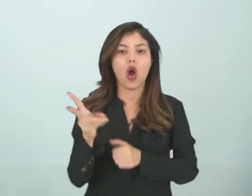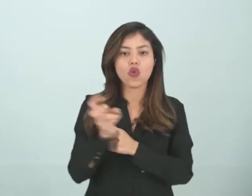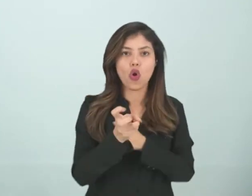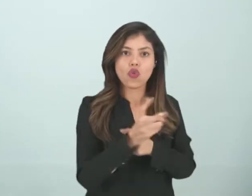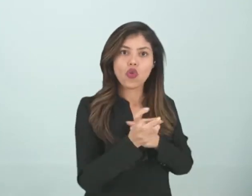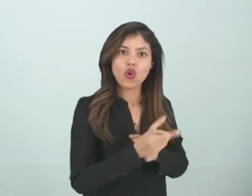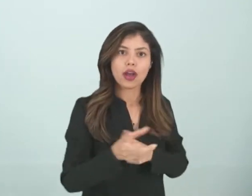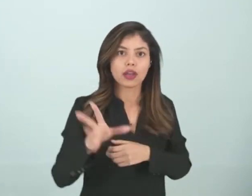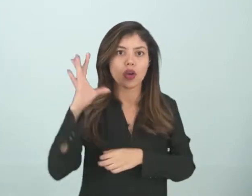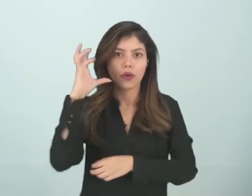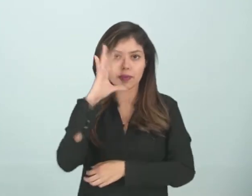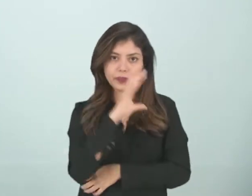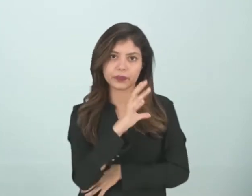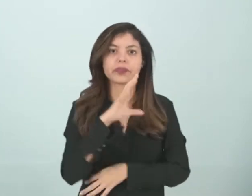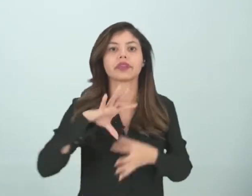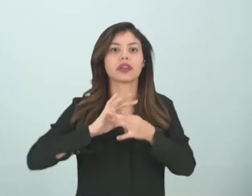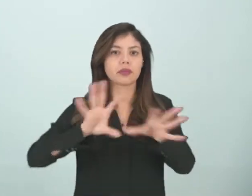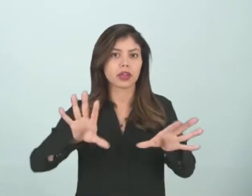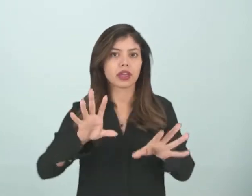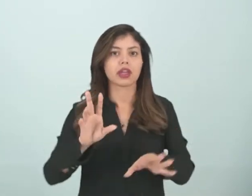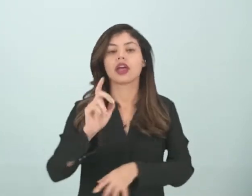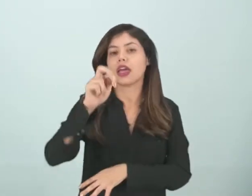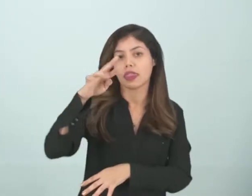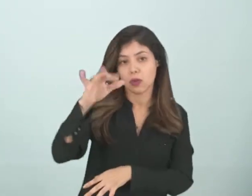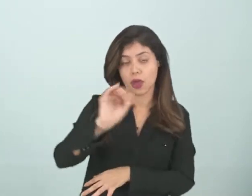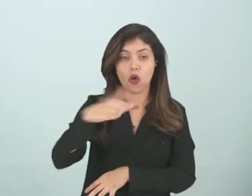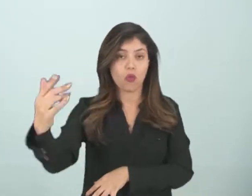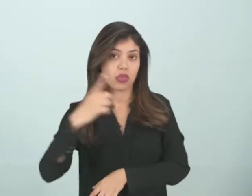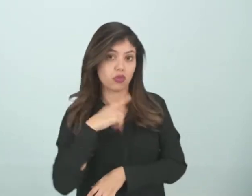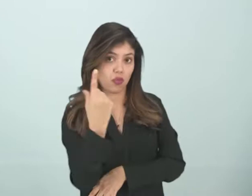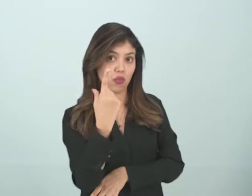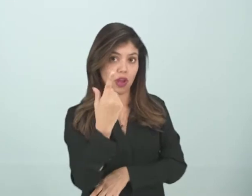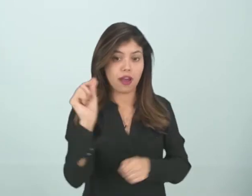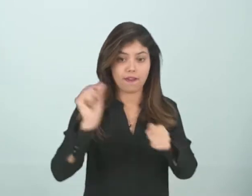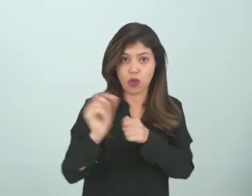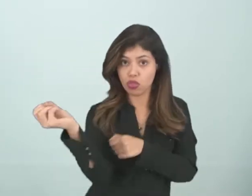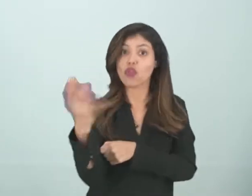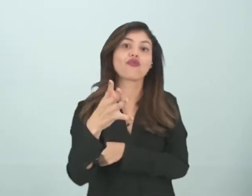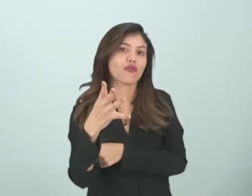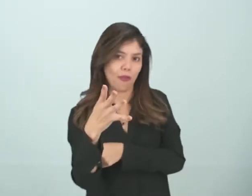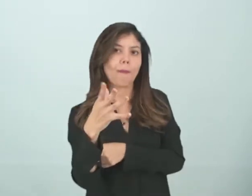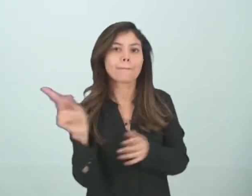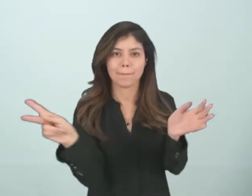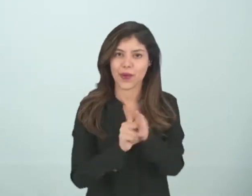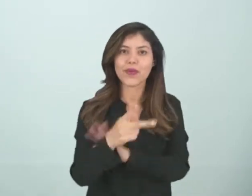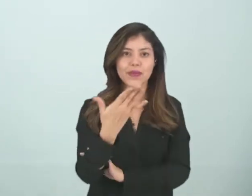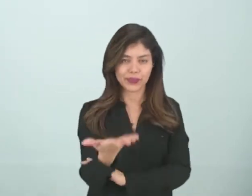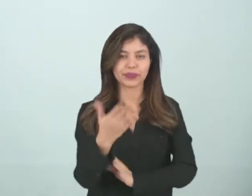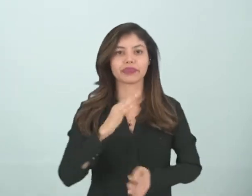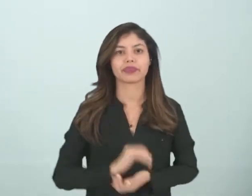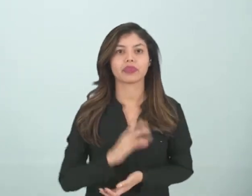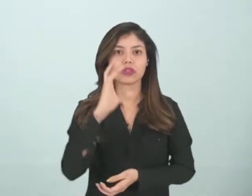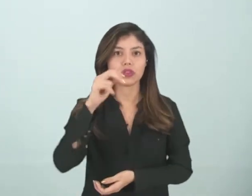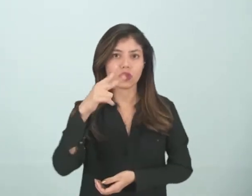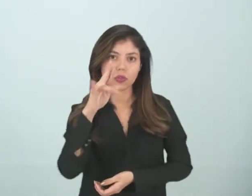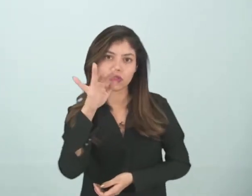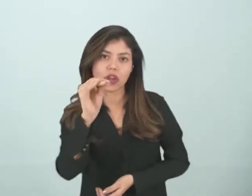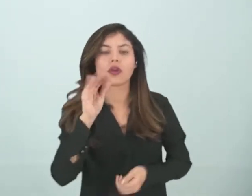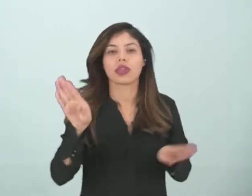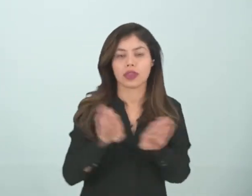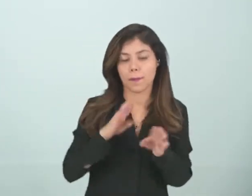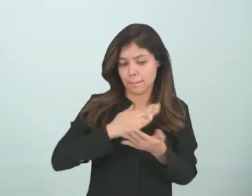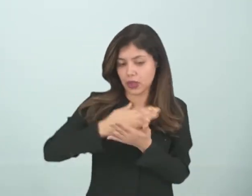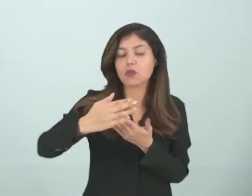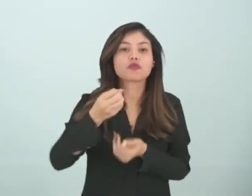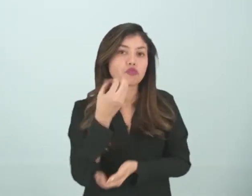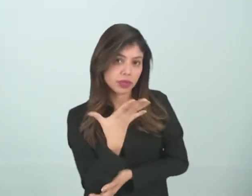ou libera calor. A entalpia de formação, quando um reagente forma um produto. Combustão, nós conversamos bem nas aulas anteriores,